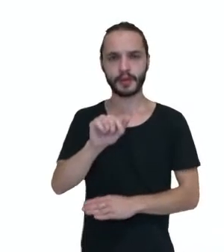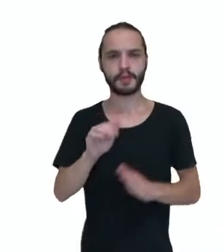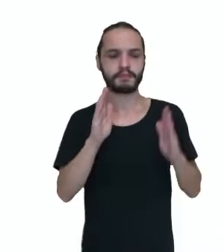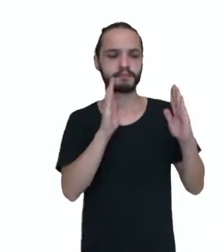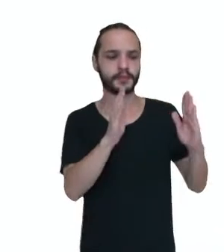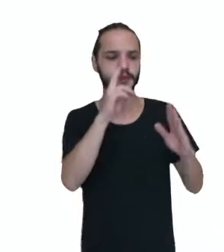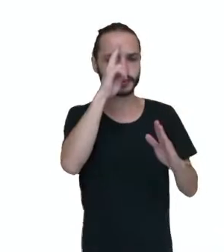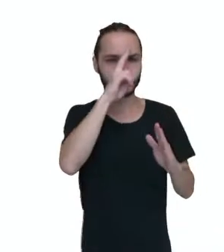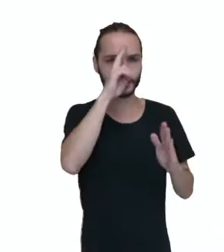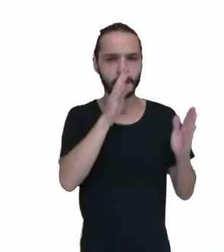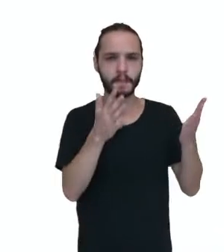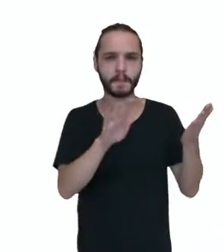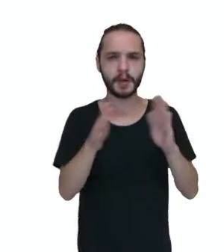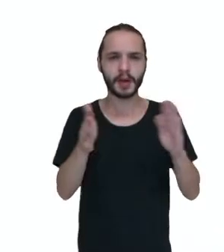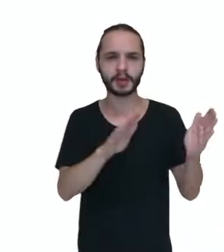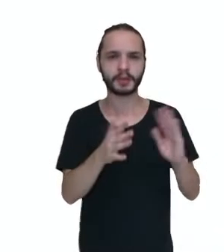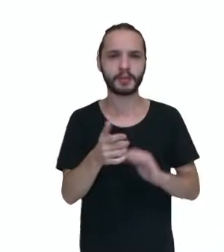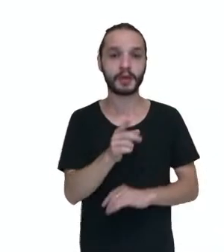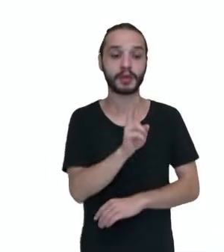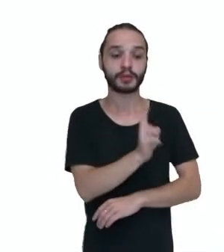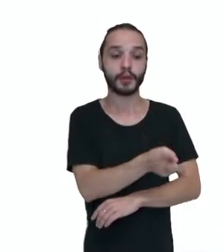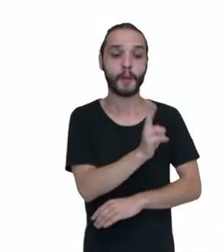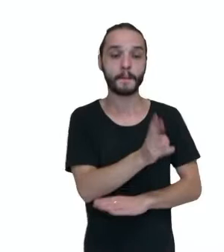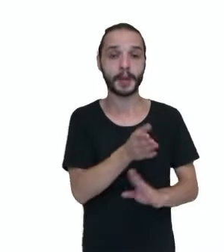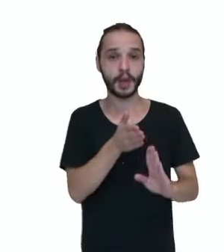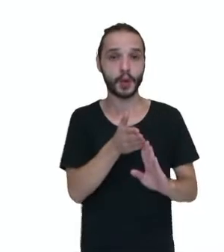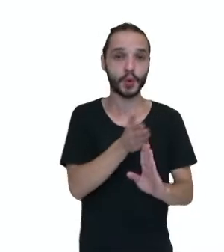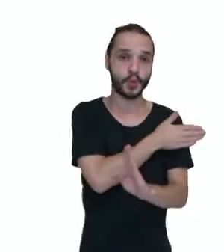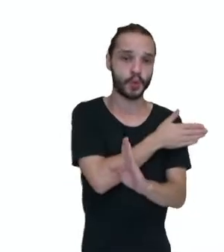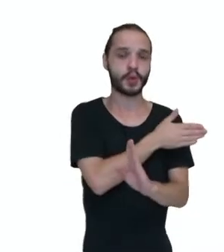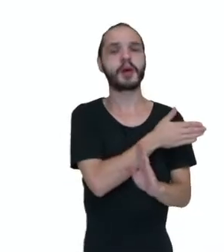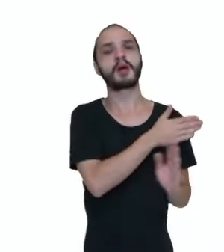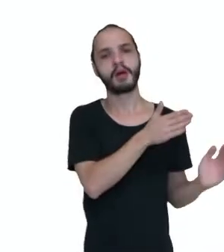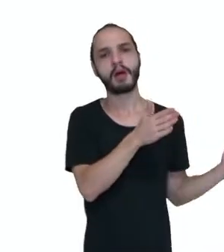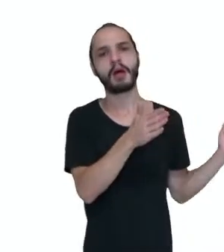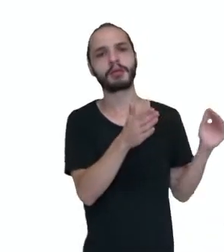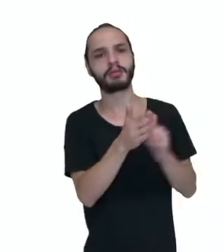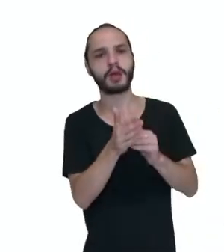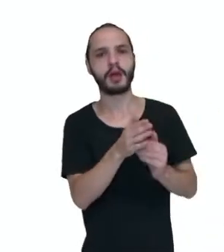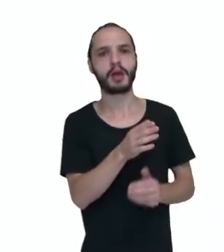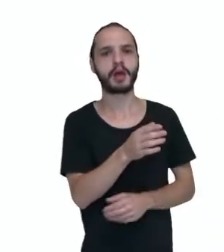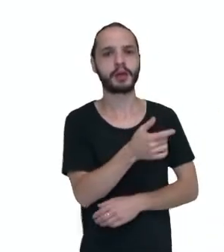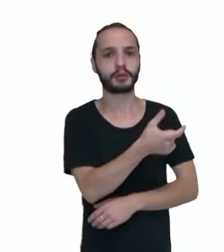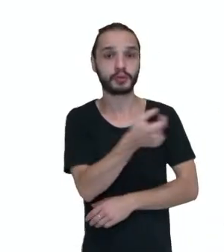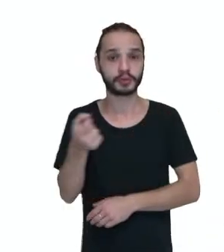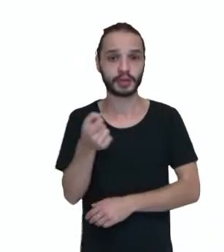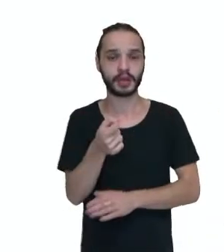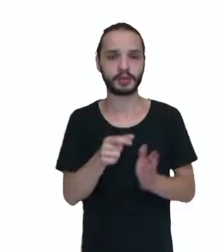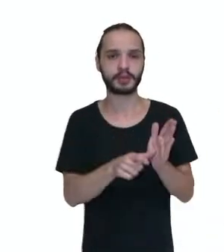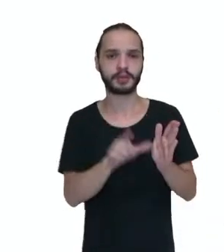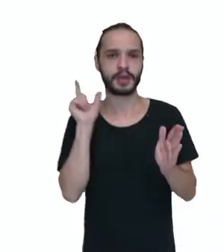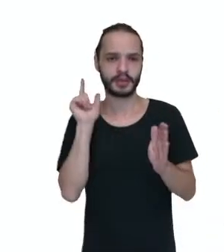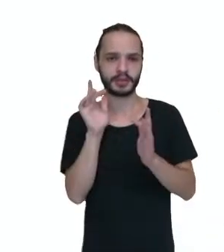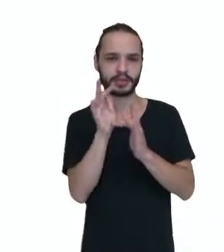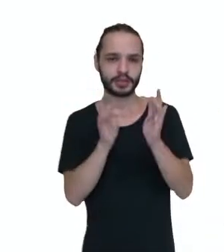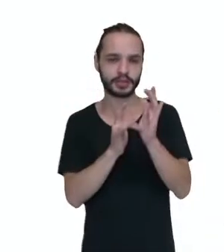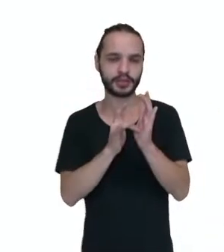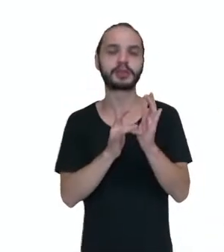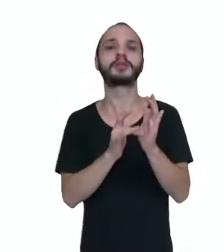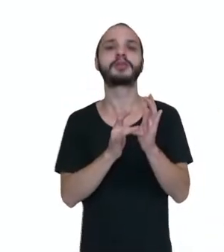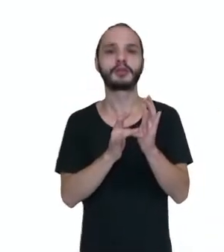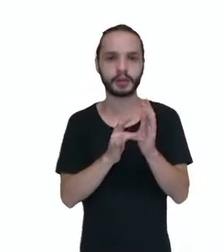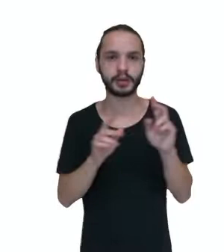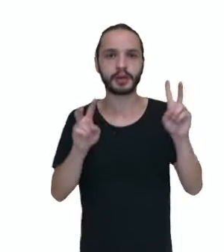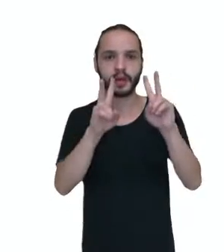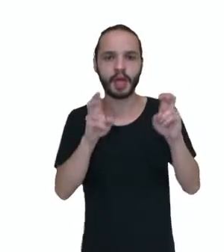de aproximadamente 2000 a.C. até 1200 a.C. Esse período correspondeu à formação do